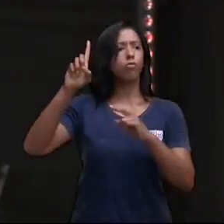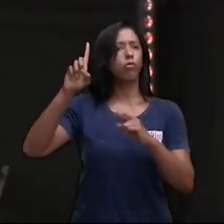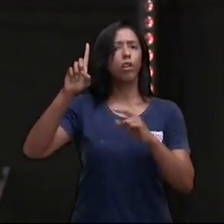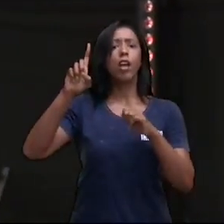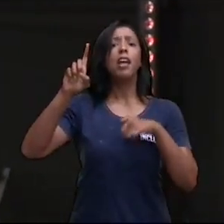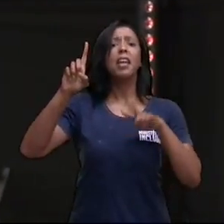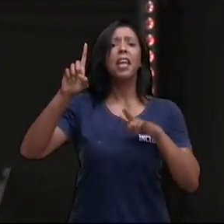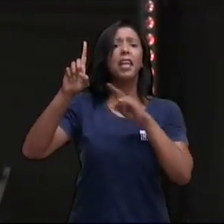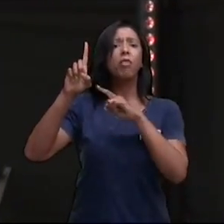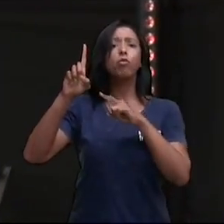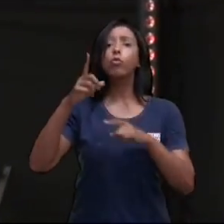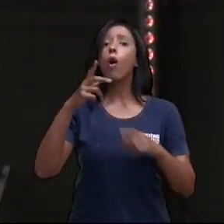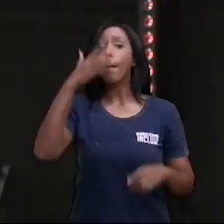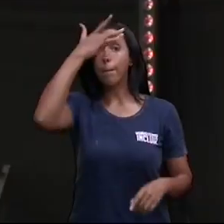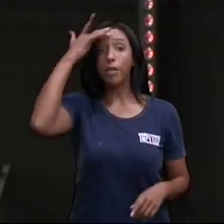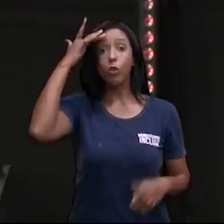homem eita